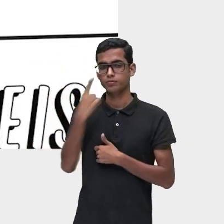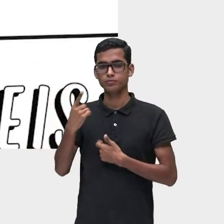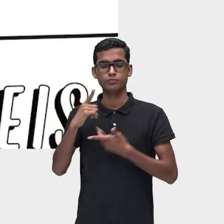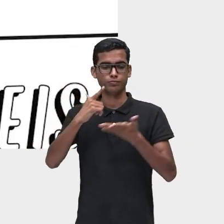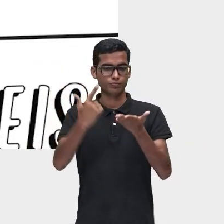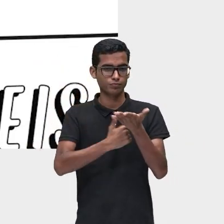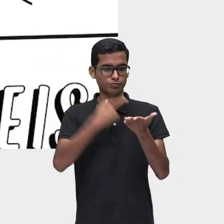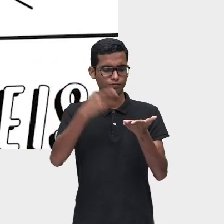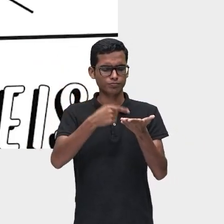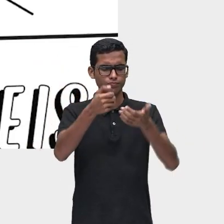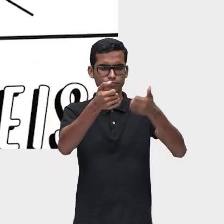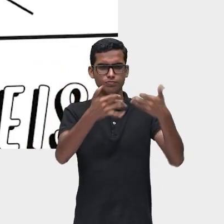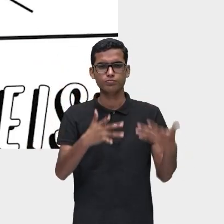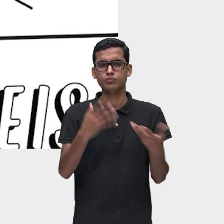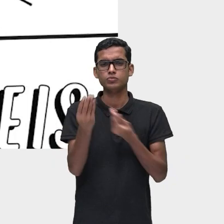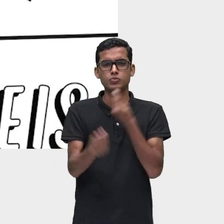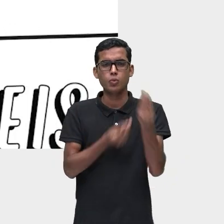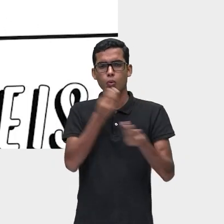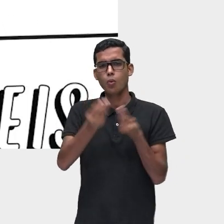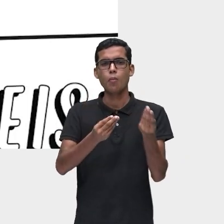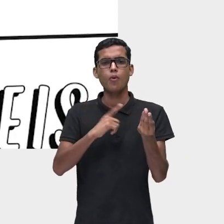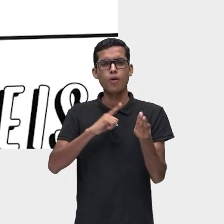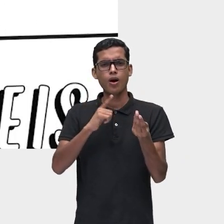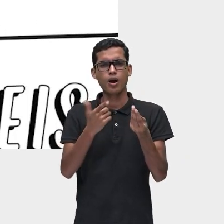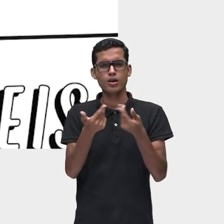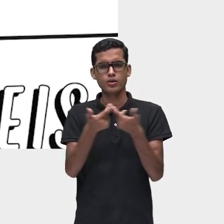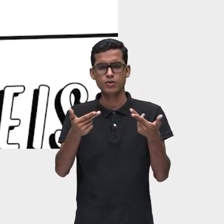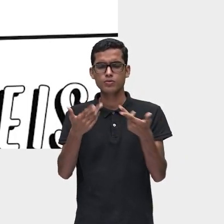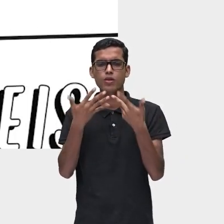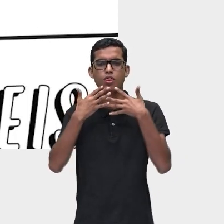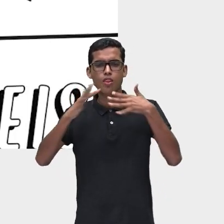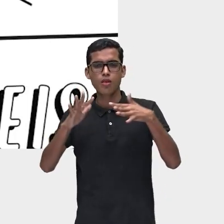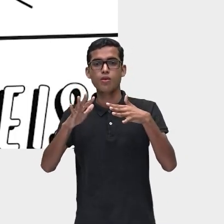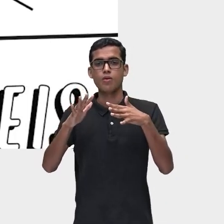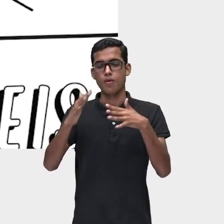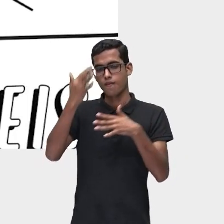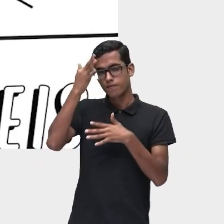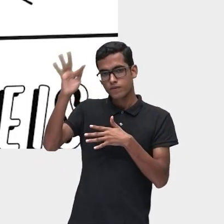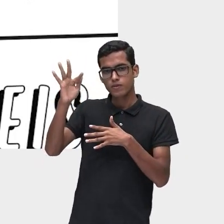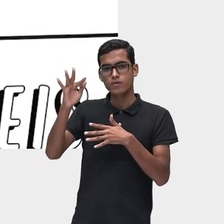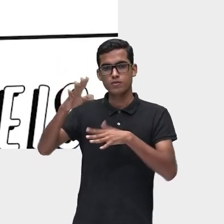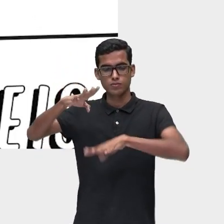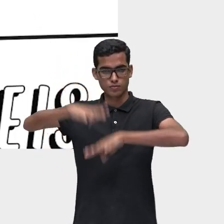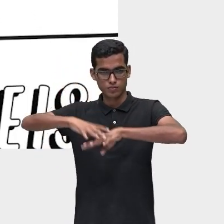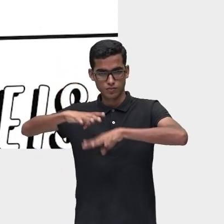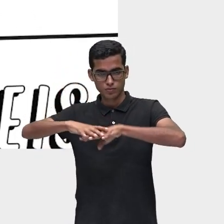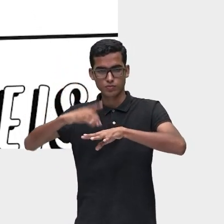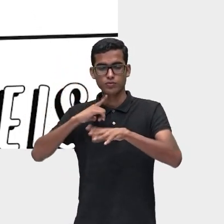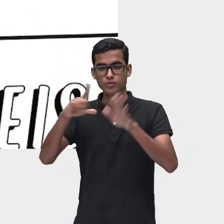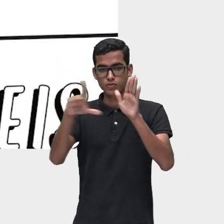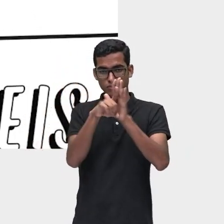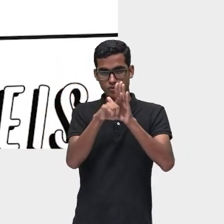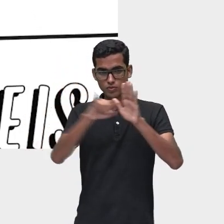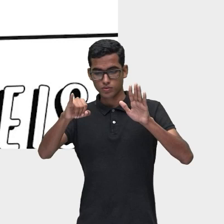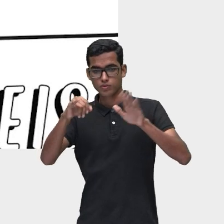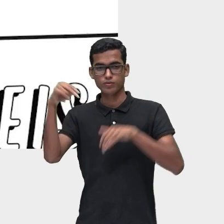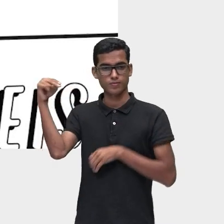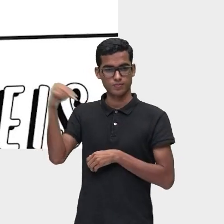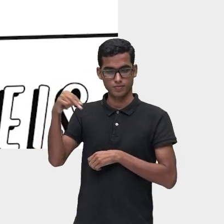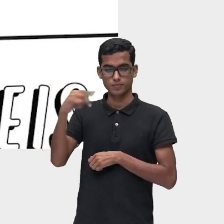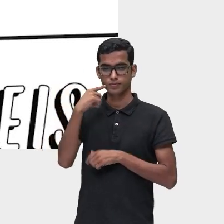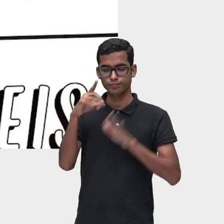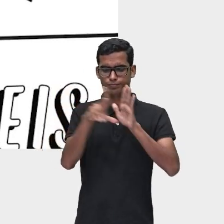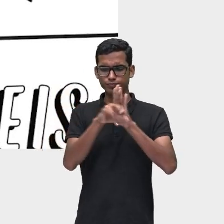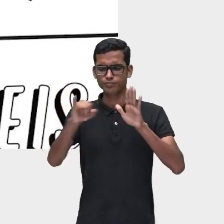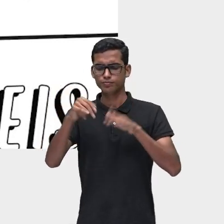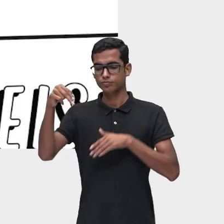o mundo natural através da matemática e propôs nele o que nós conhecemos hoje como as leis de Newton. As 3 leis de Newton